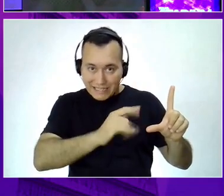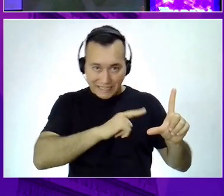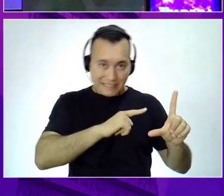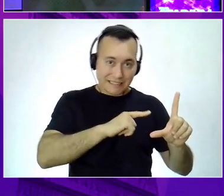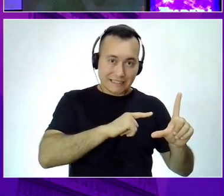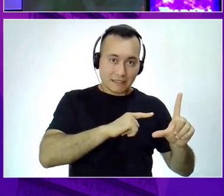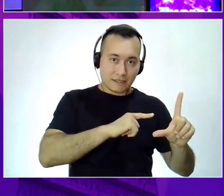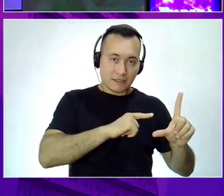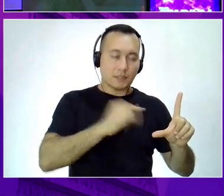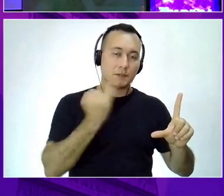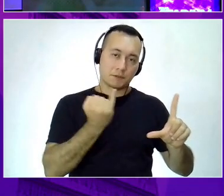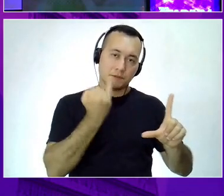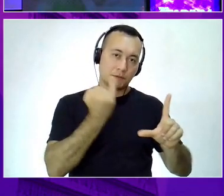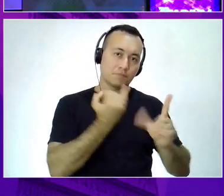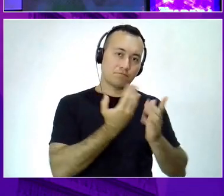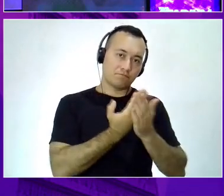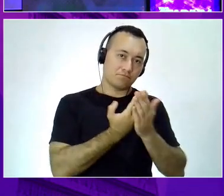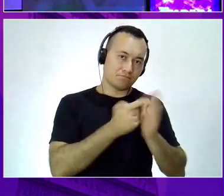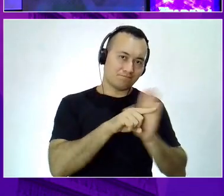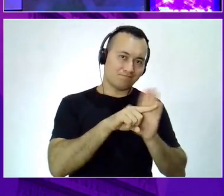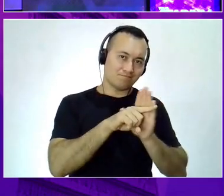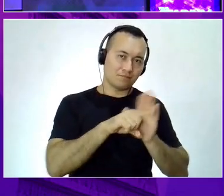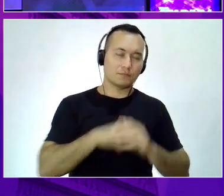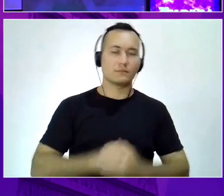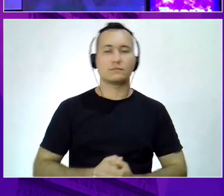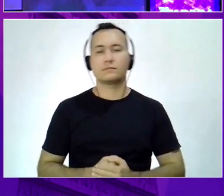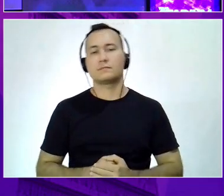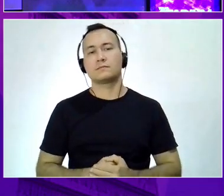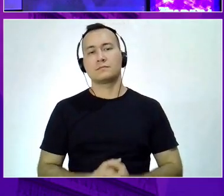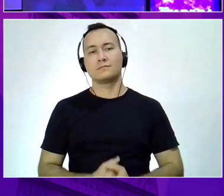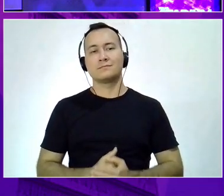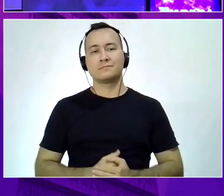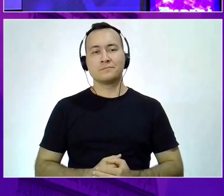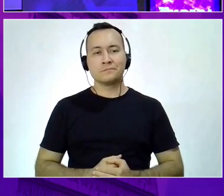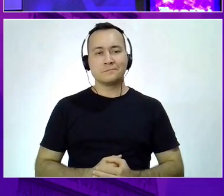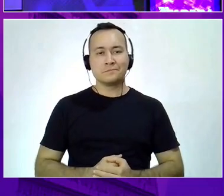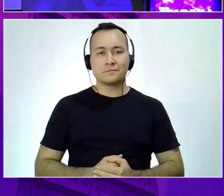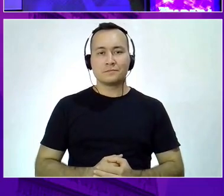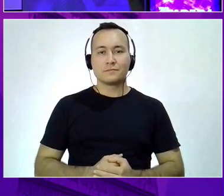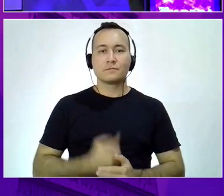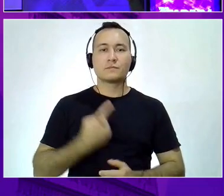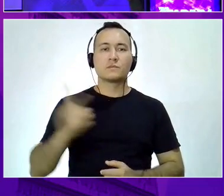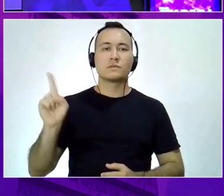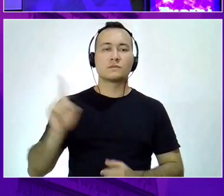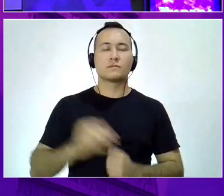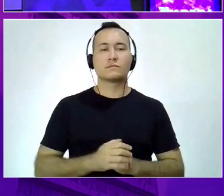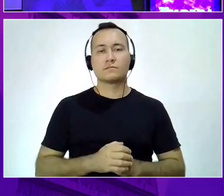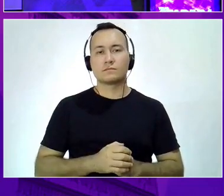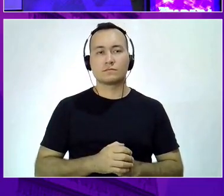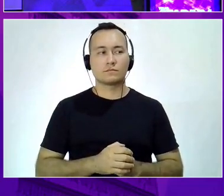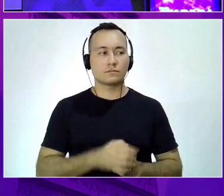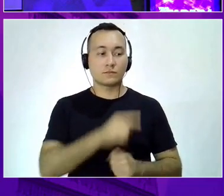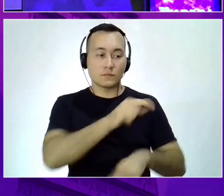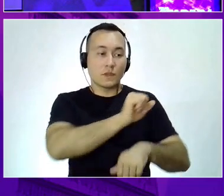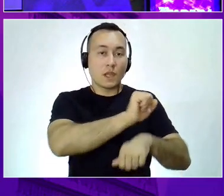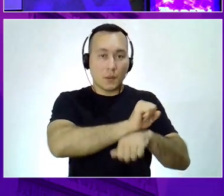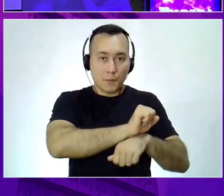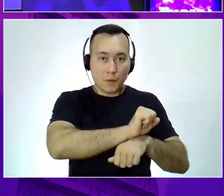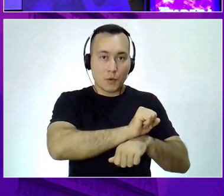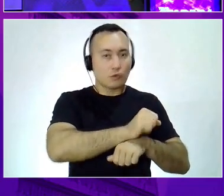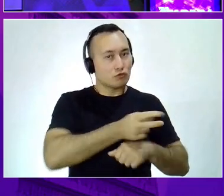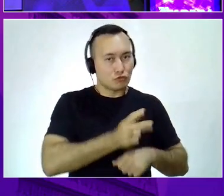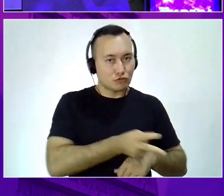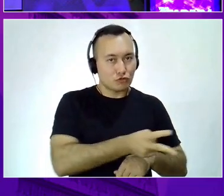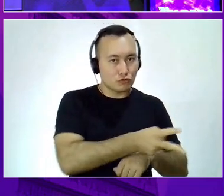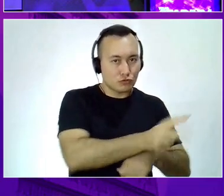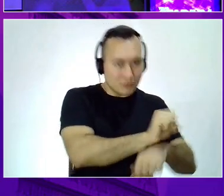né, da pessoa. E para finalizar, teste de pausa e tempo. Lembra daquele tempo lá? Você está no aplicativo do